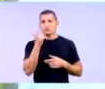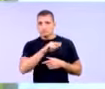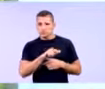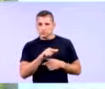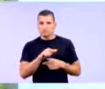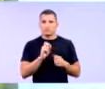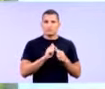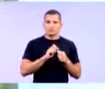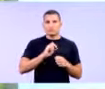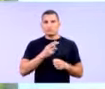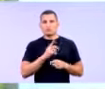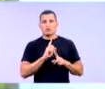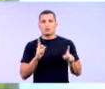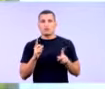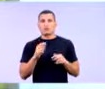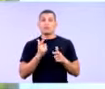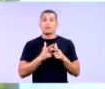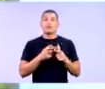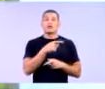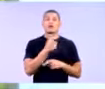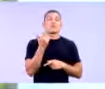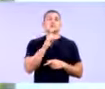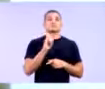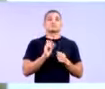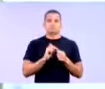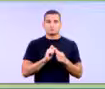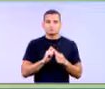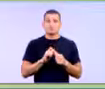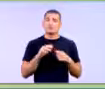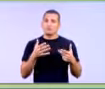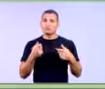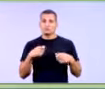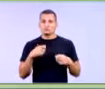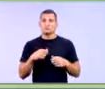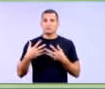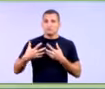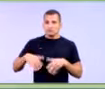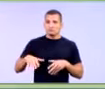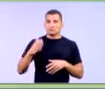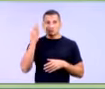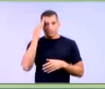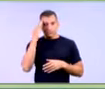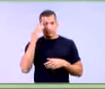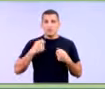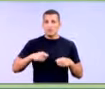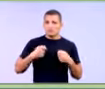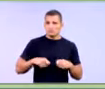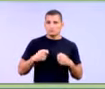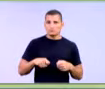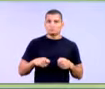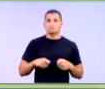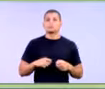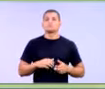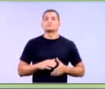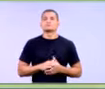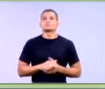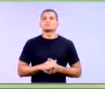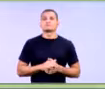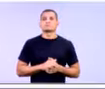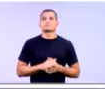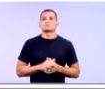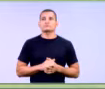conseguindo cumprir, por que ele não está conseguindo cumprir? Tudo isso a instituição tem o dever de fazer a